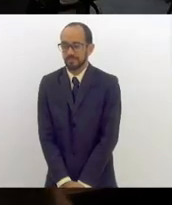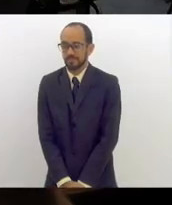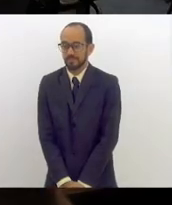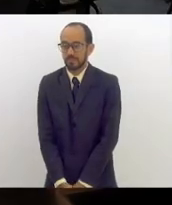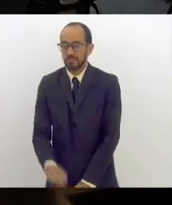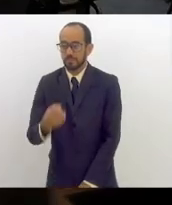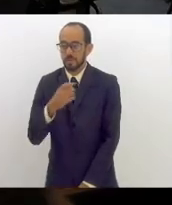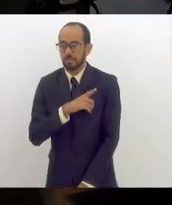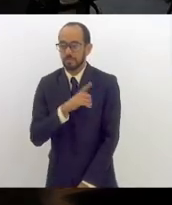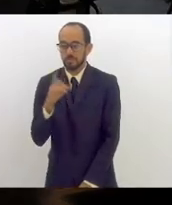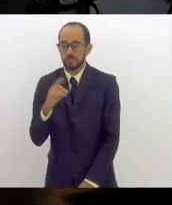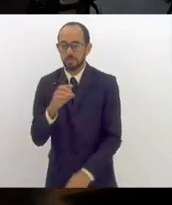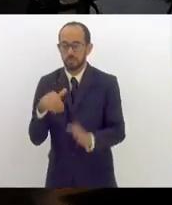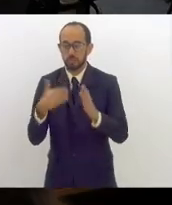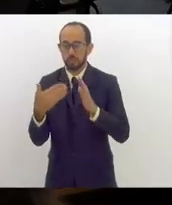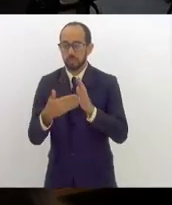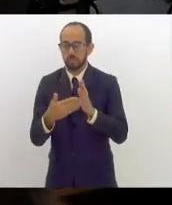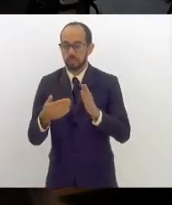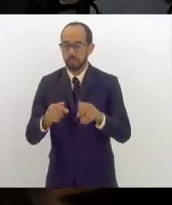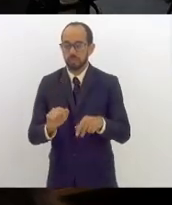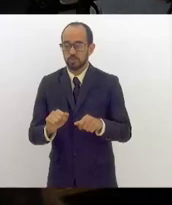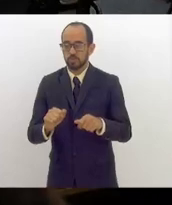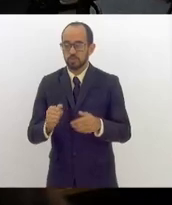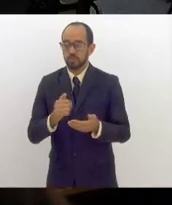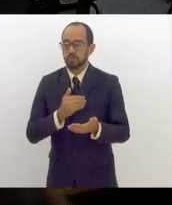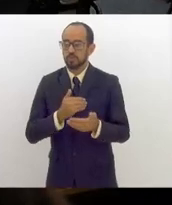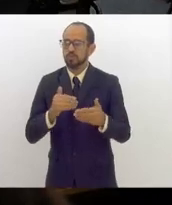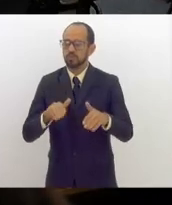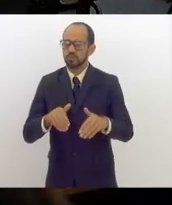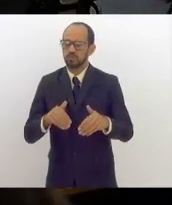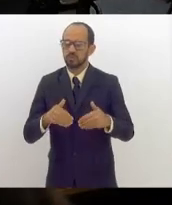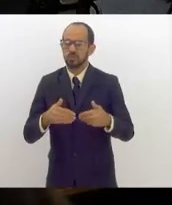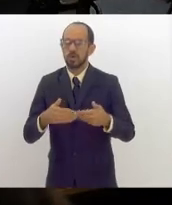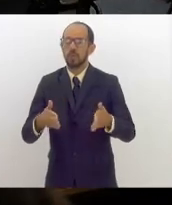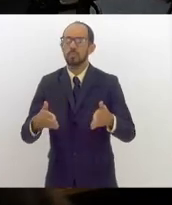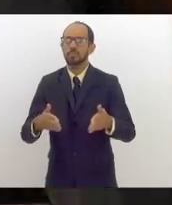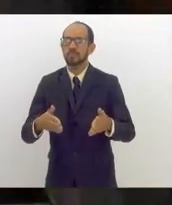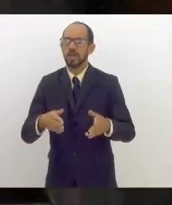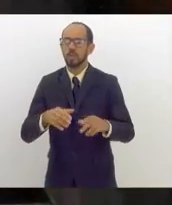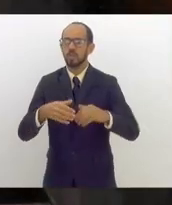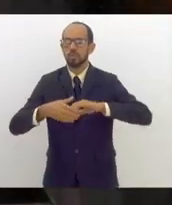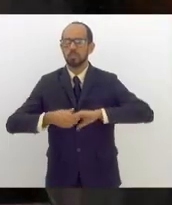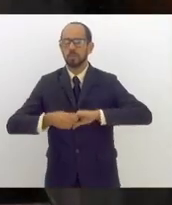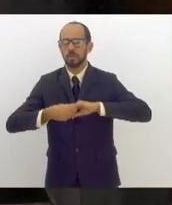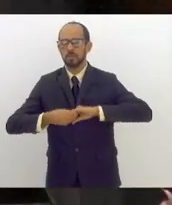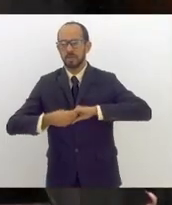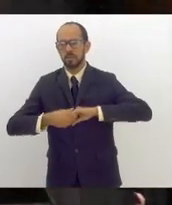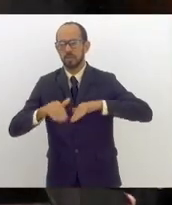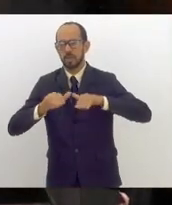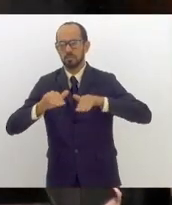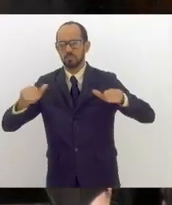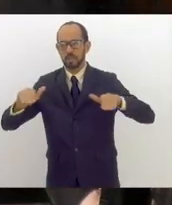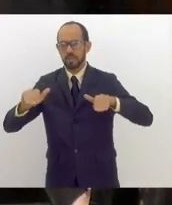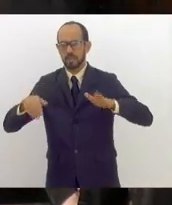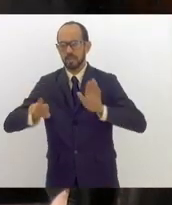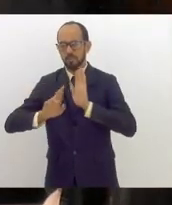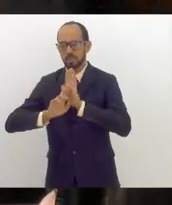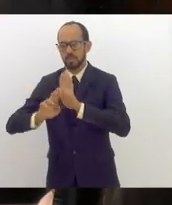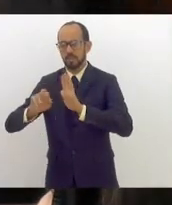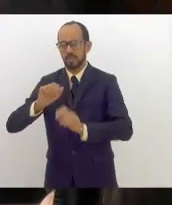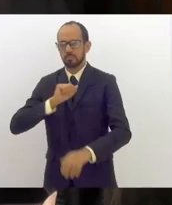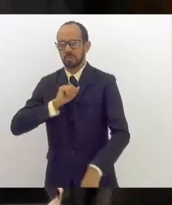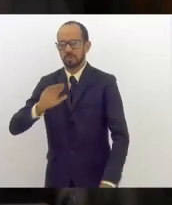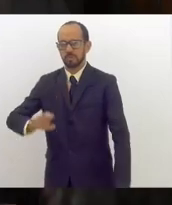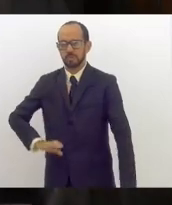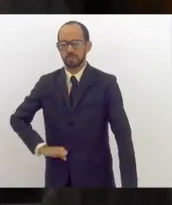bom dia a todos e todas inicialmente gostaria de cumprimentar a mesa que faço na pessoa do presidente André ciano Depois